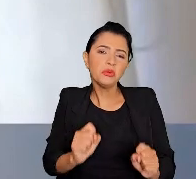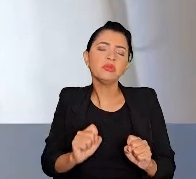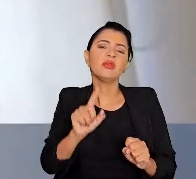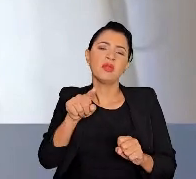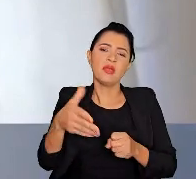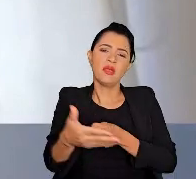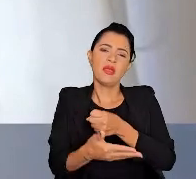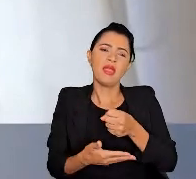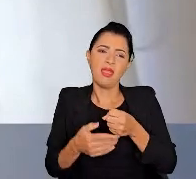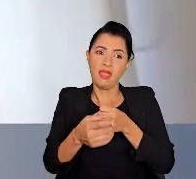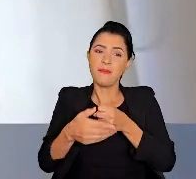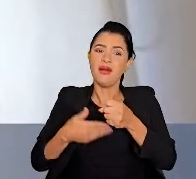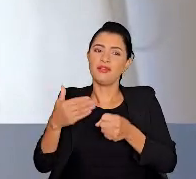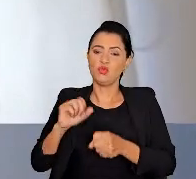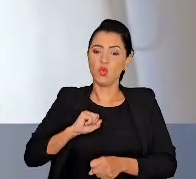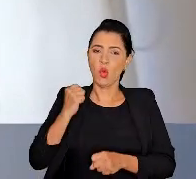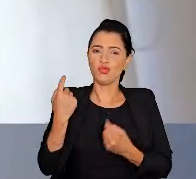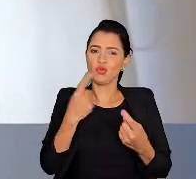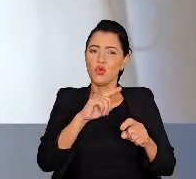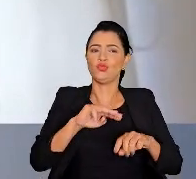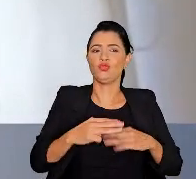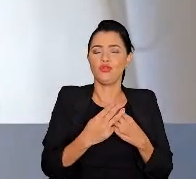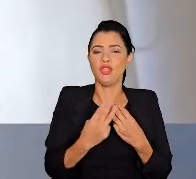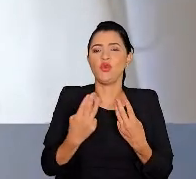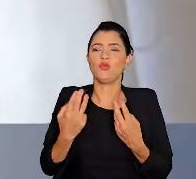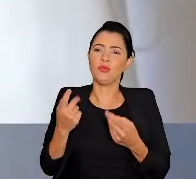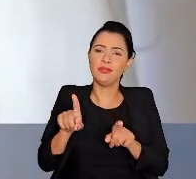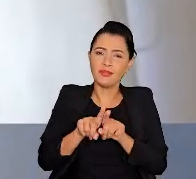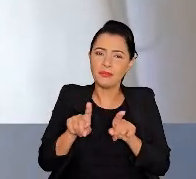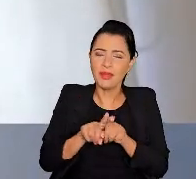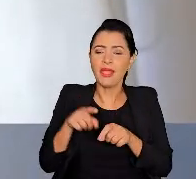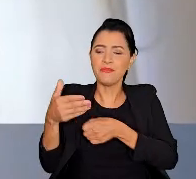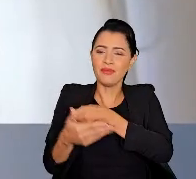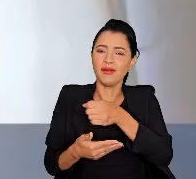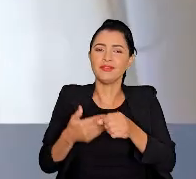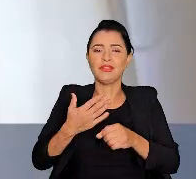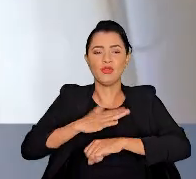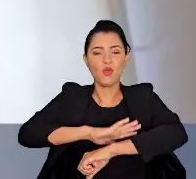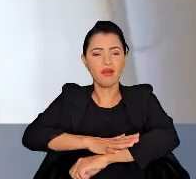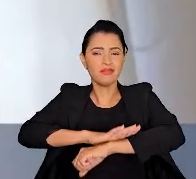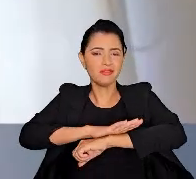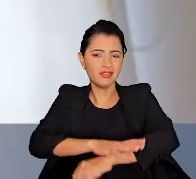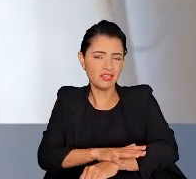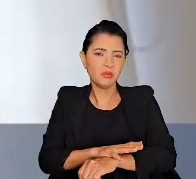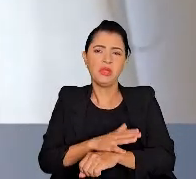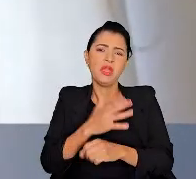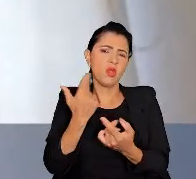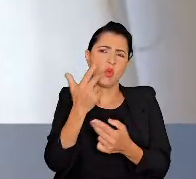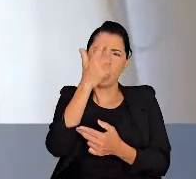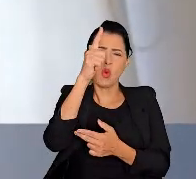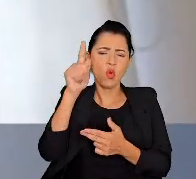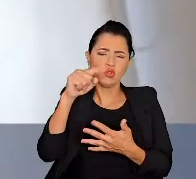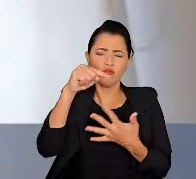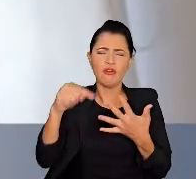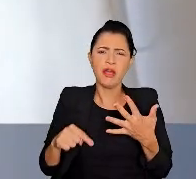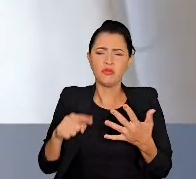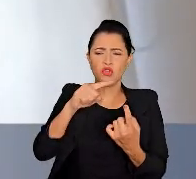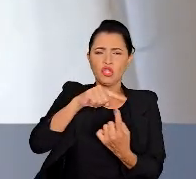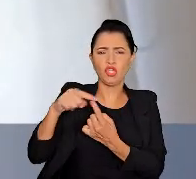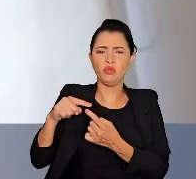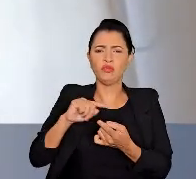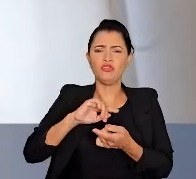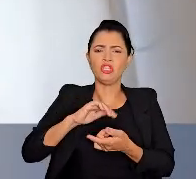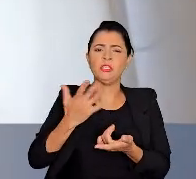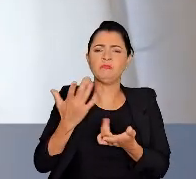do antissemitismo e do racismo, como é de todos os modos de discriminação, que exclui e